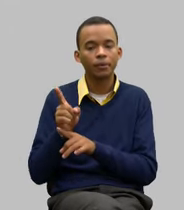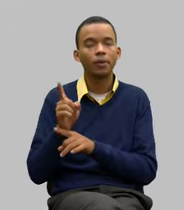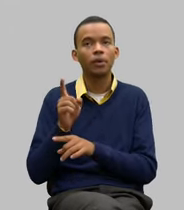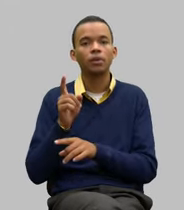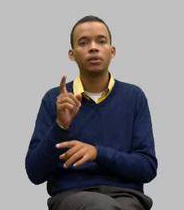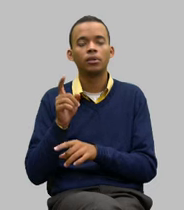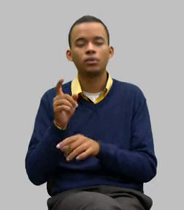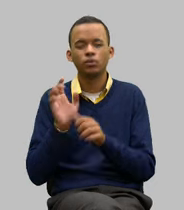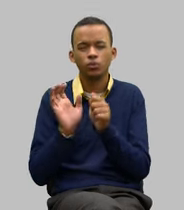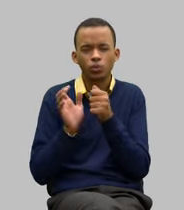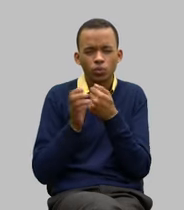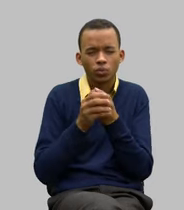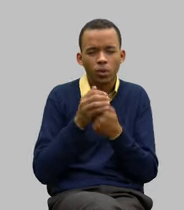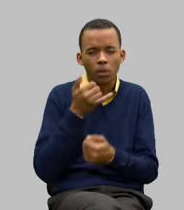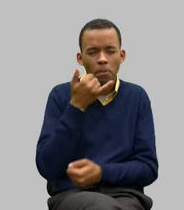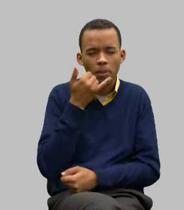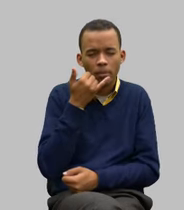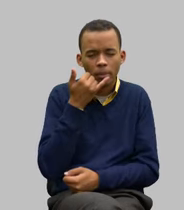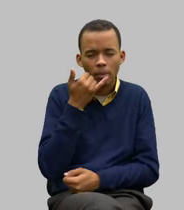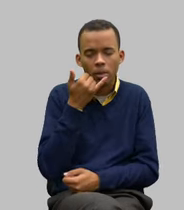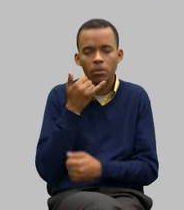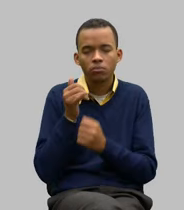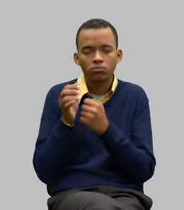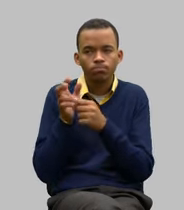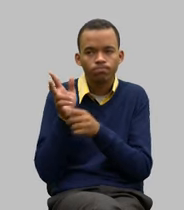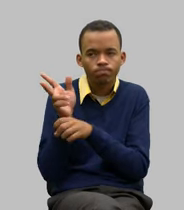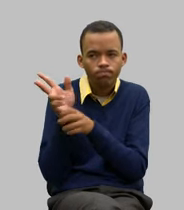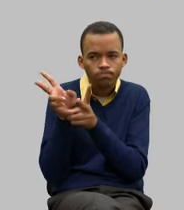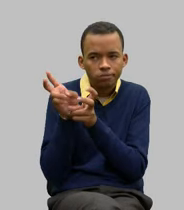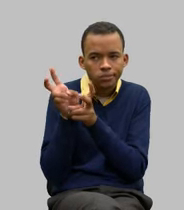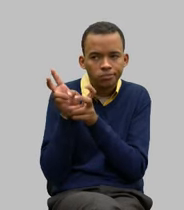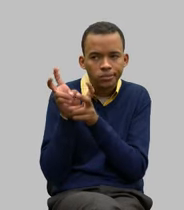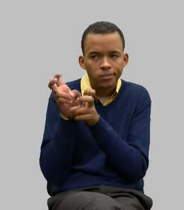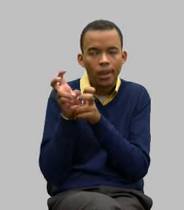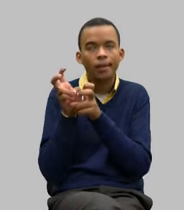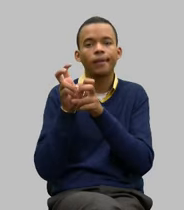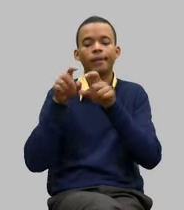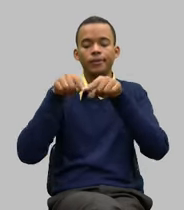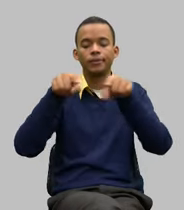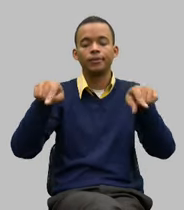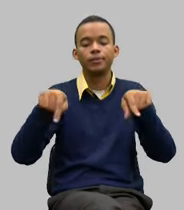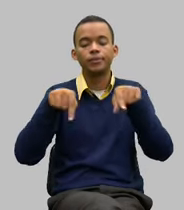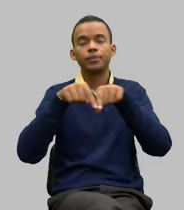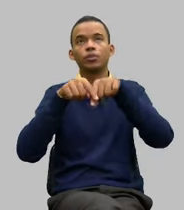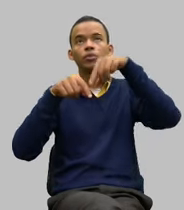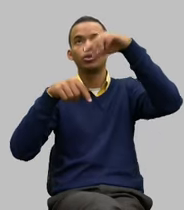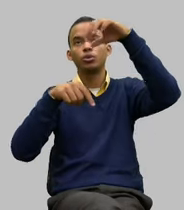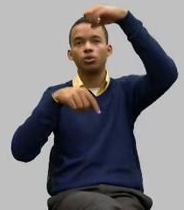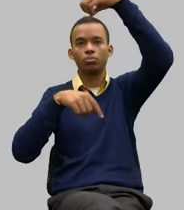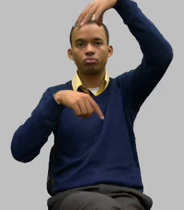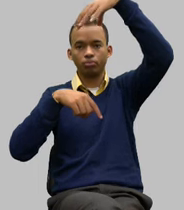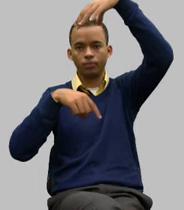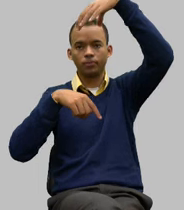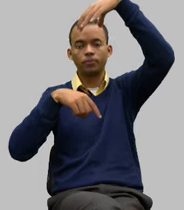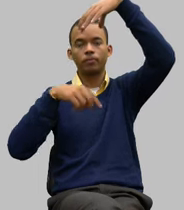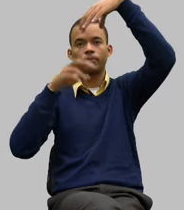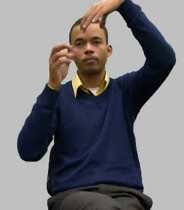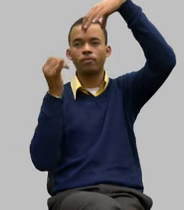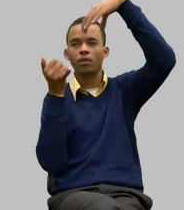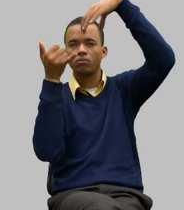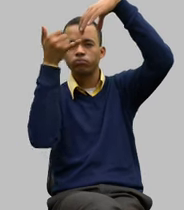havia um celular com microfone instalado nele na lâmpada desta sala foi feita a denúncia e até hoje não fomos sequer ouvidos